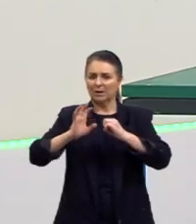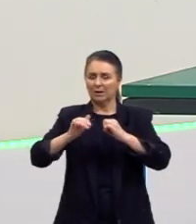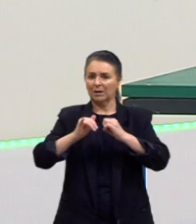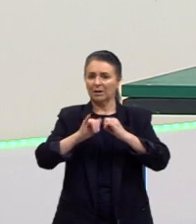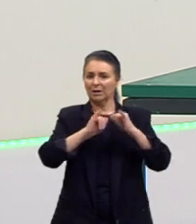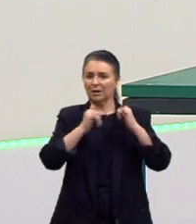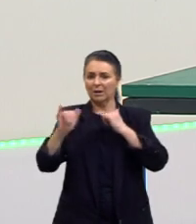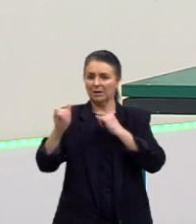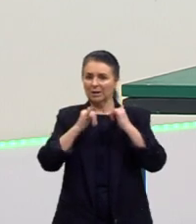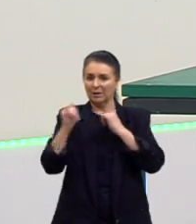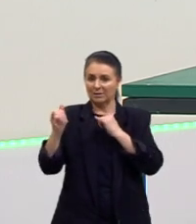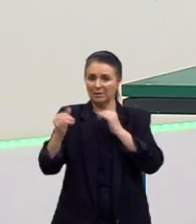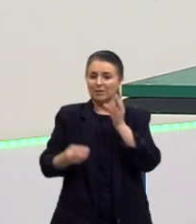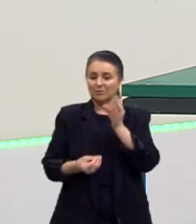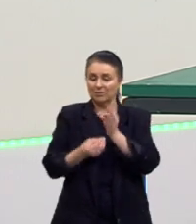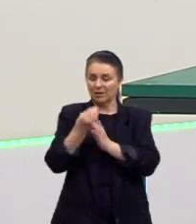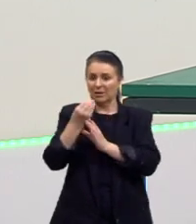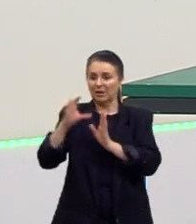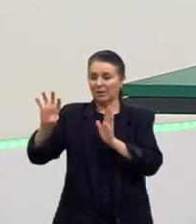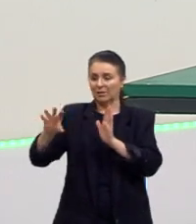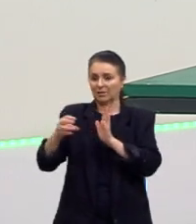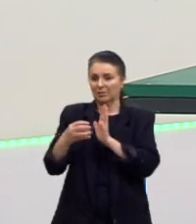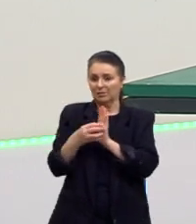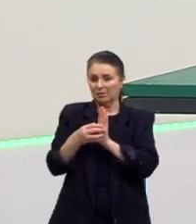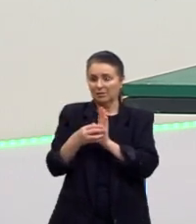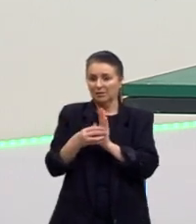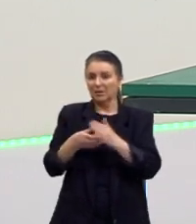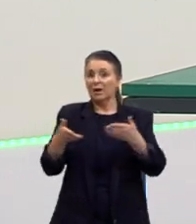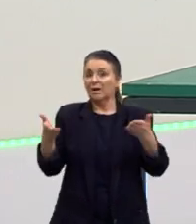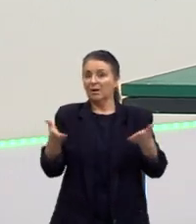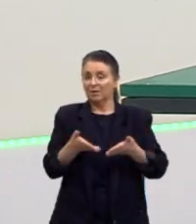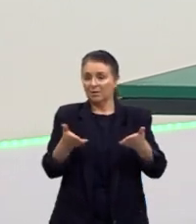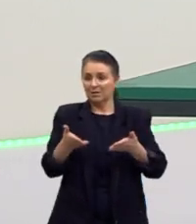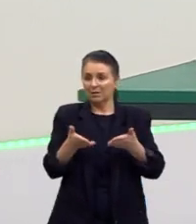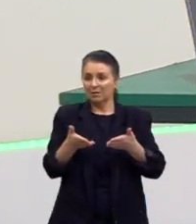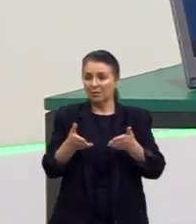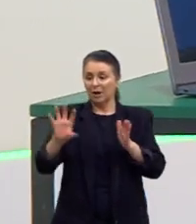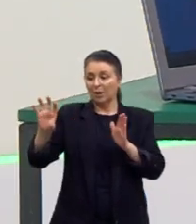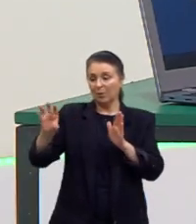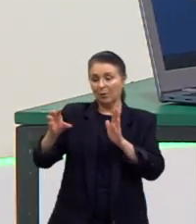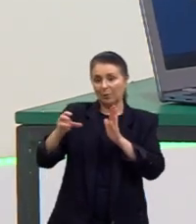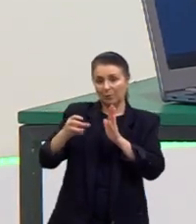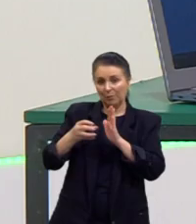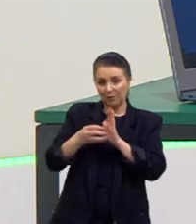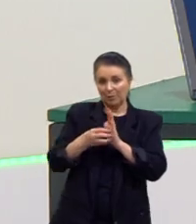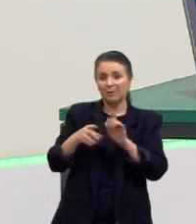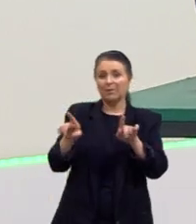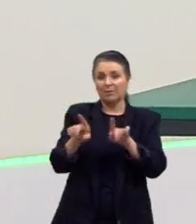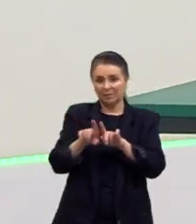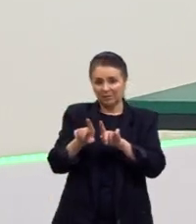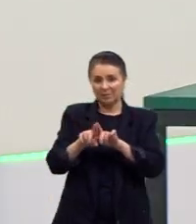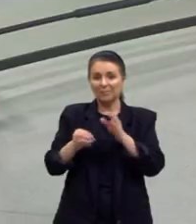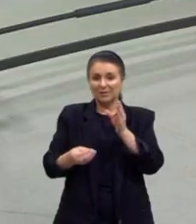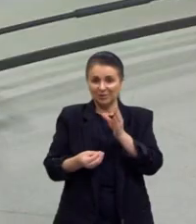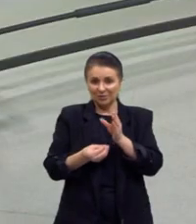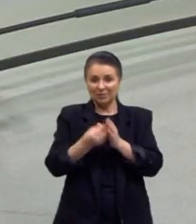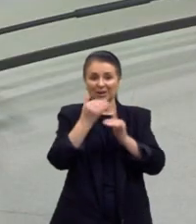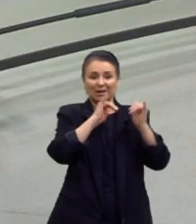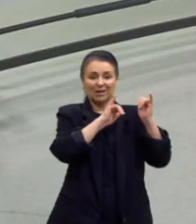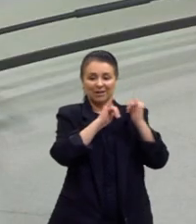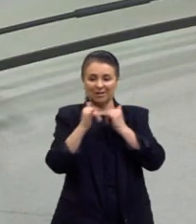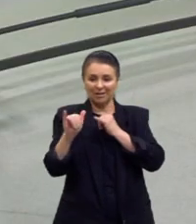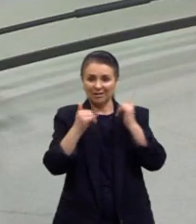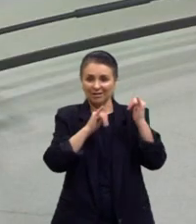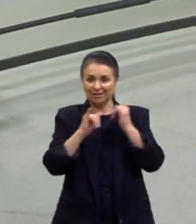ímã, aí agora a gente viu então que o ímã, né, ele também pode gerar a energia